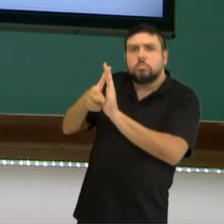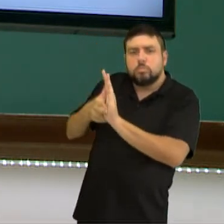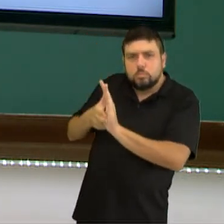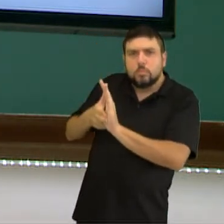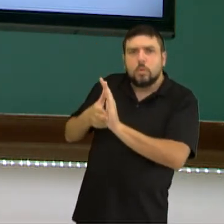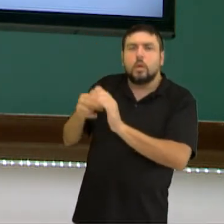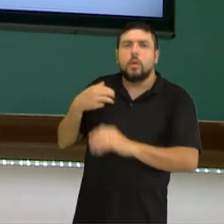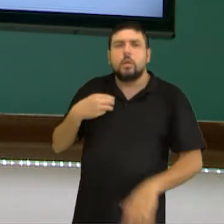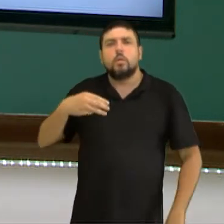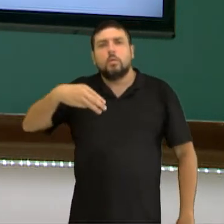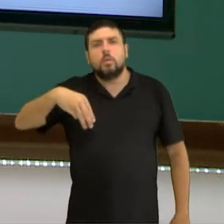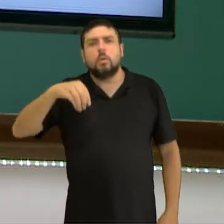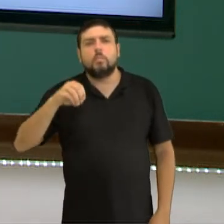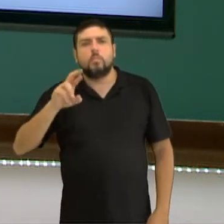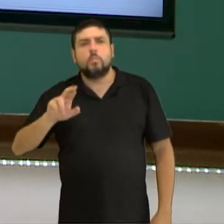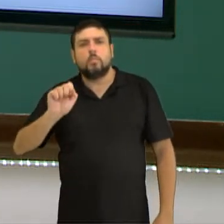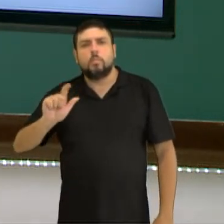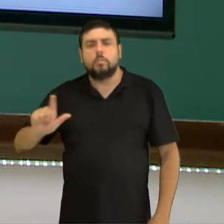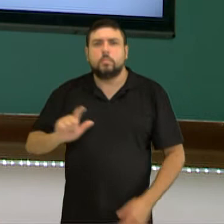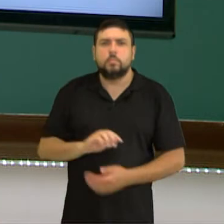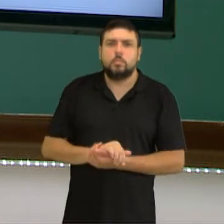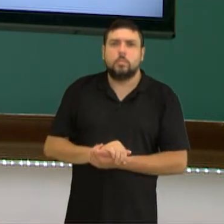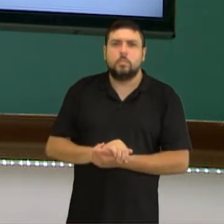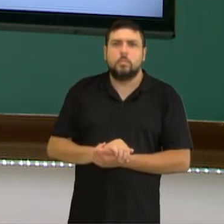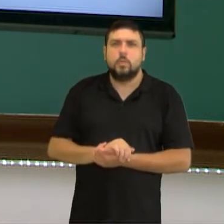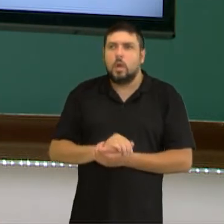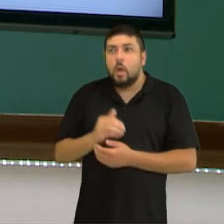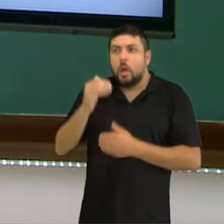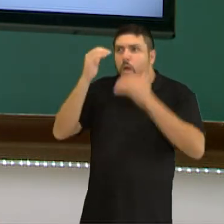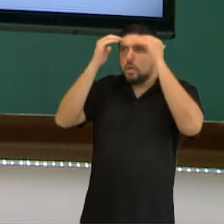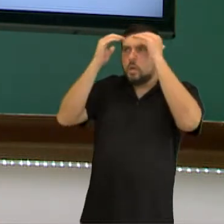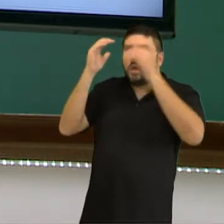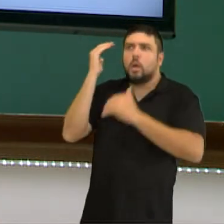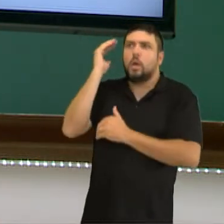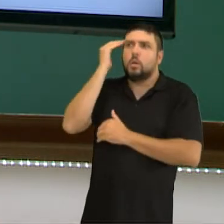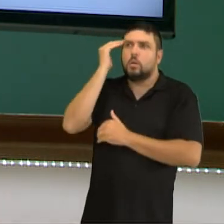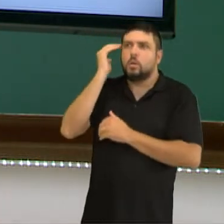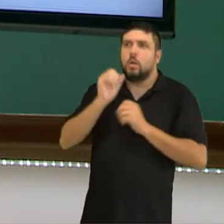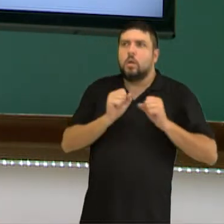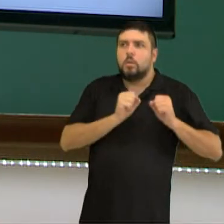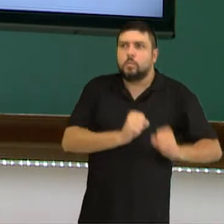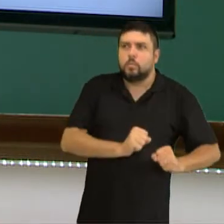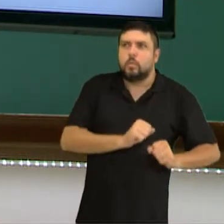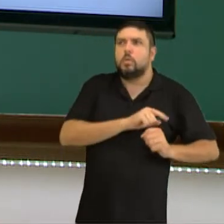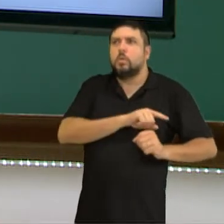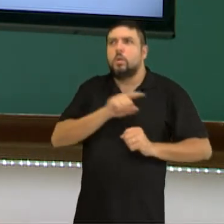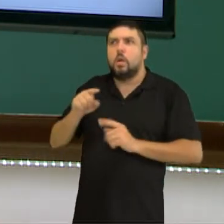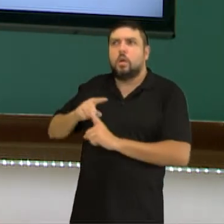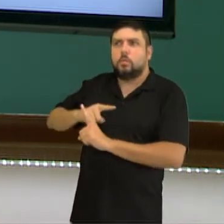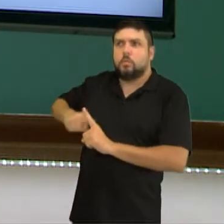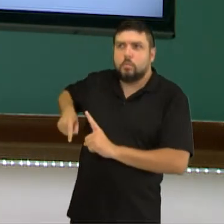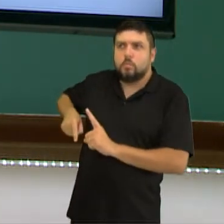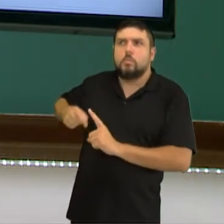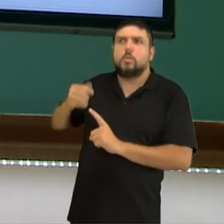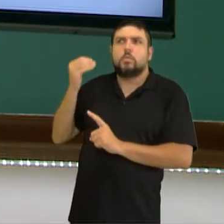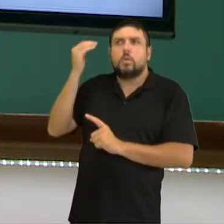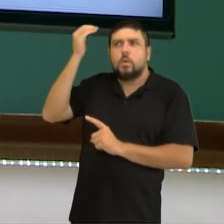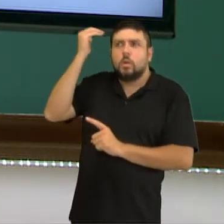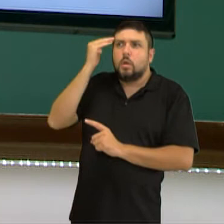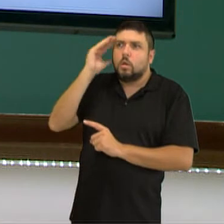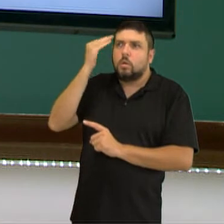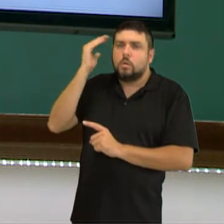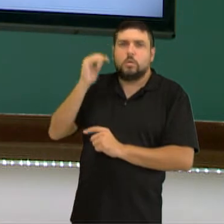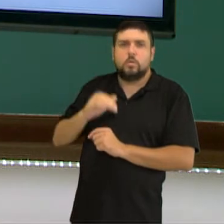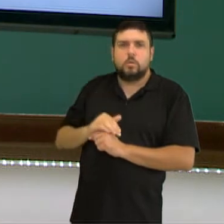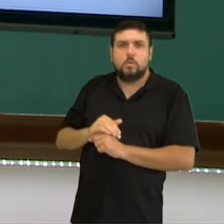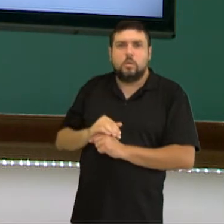dos outros. E você percebeu, isso eu posso fazer, isso eu não posso fazer. Então, você observou os outros,